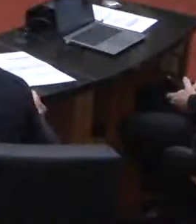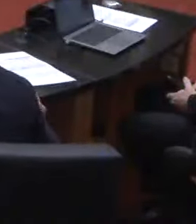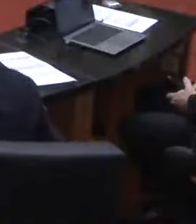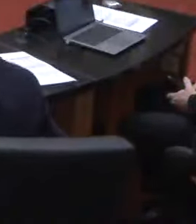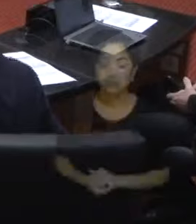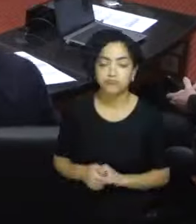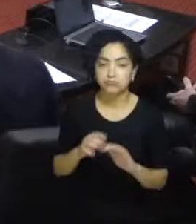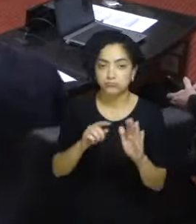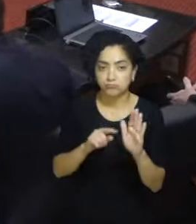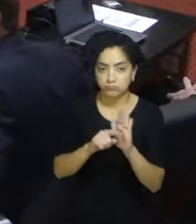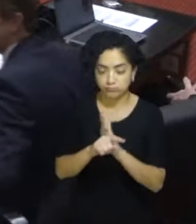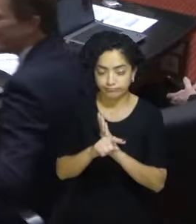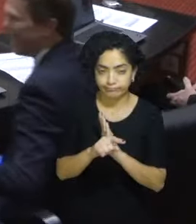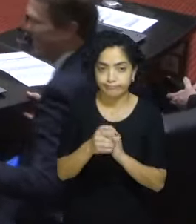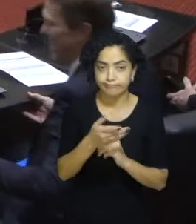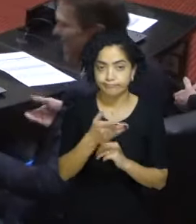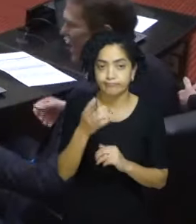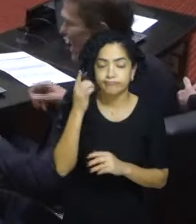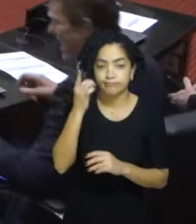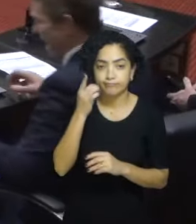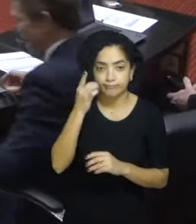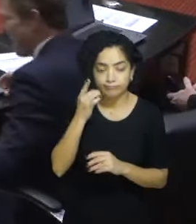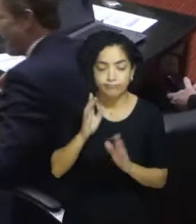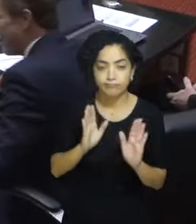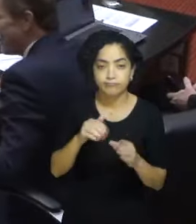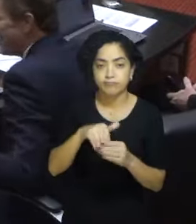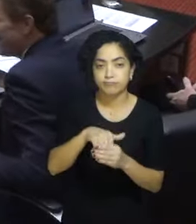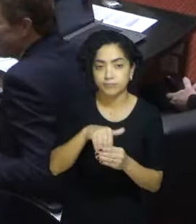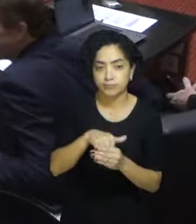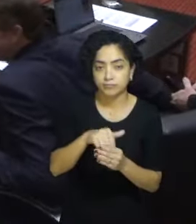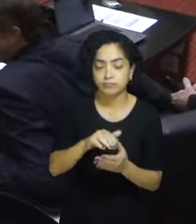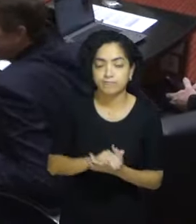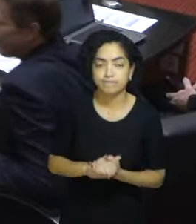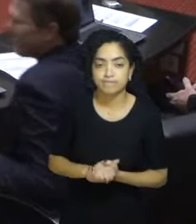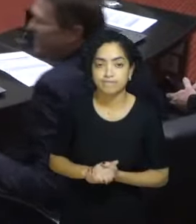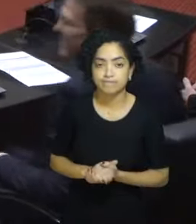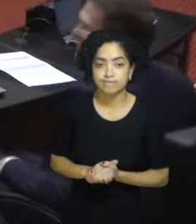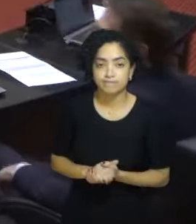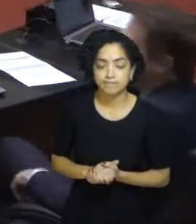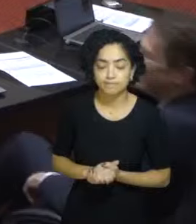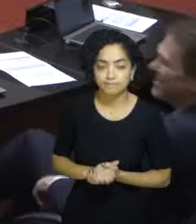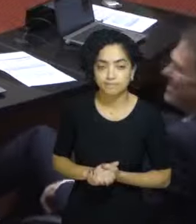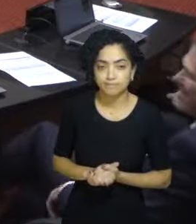Consulto, senhores deputados, se todos exerceram o seu direito de voto.